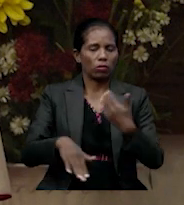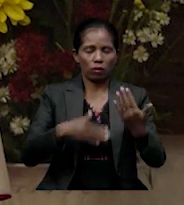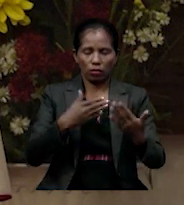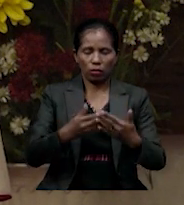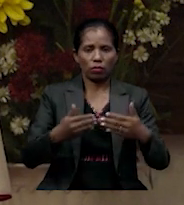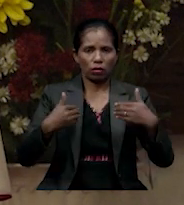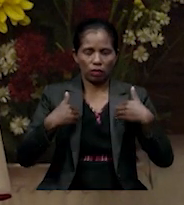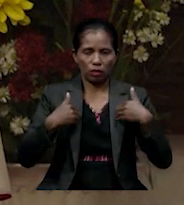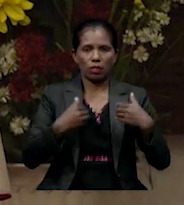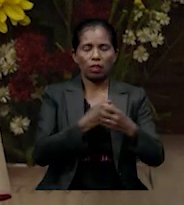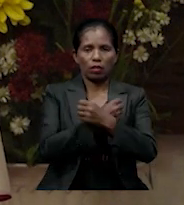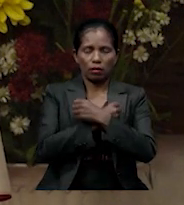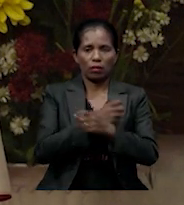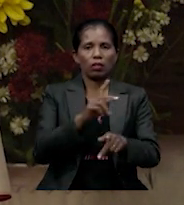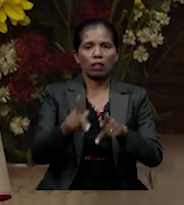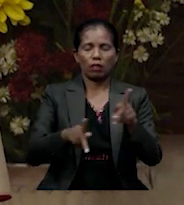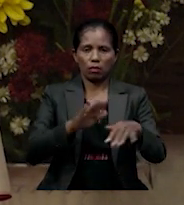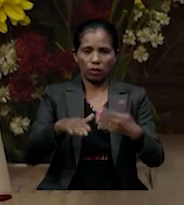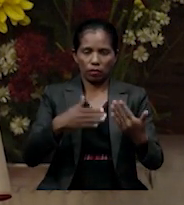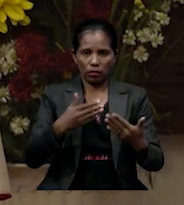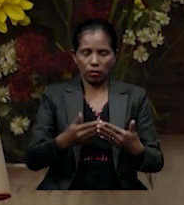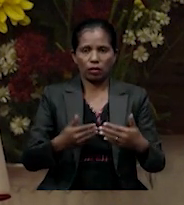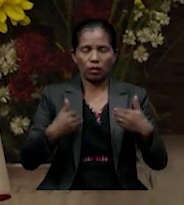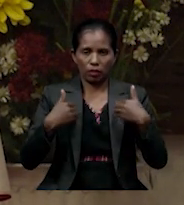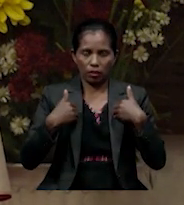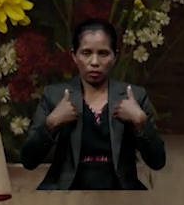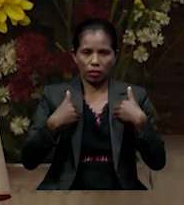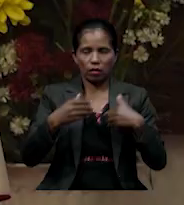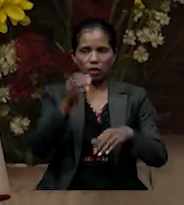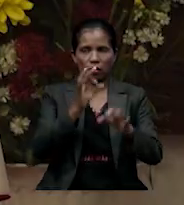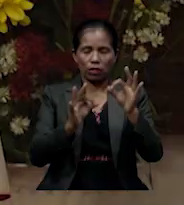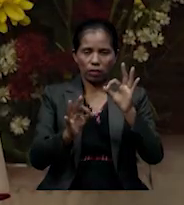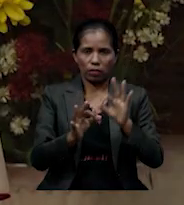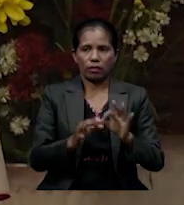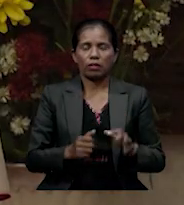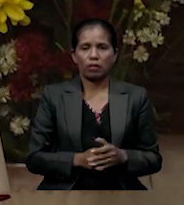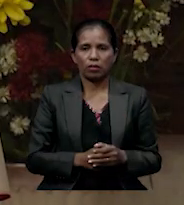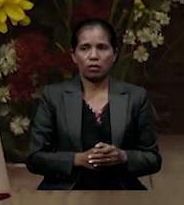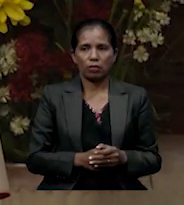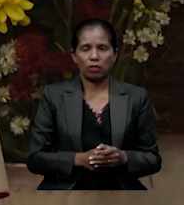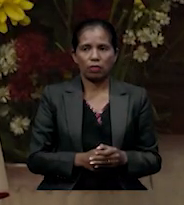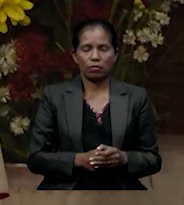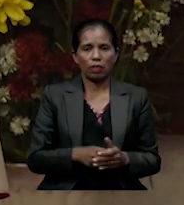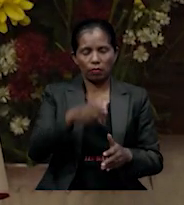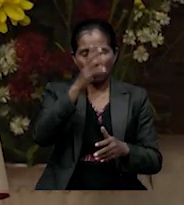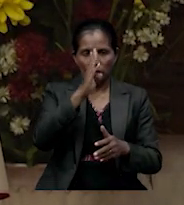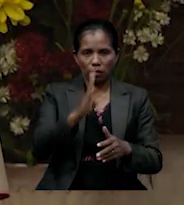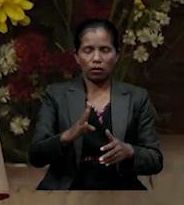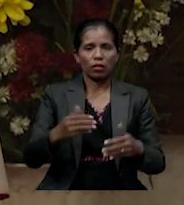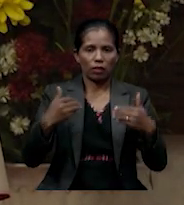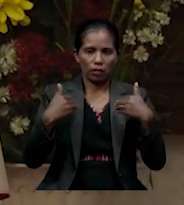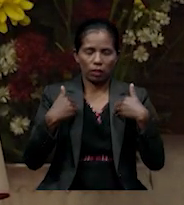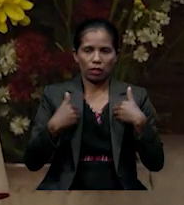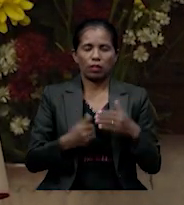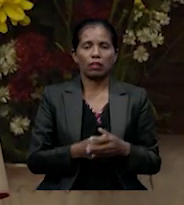as pessoas que temos fé em Deus, que temos